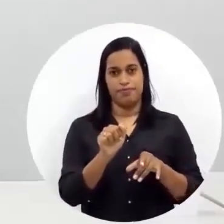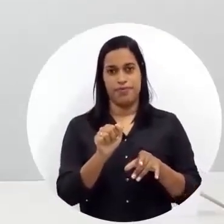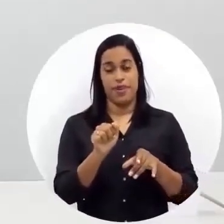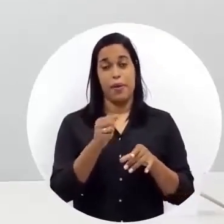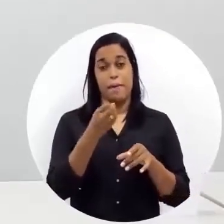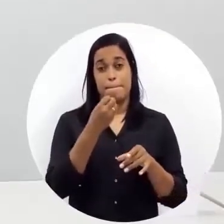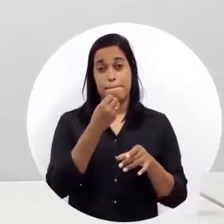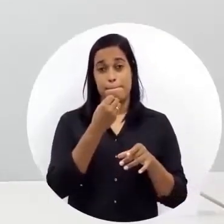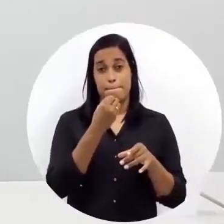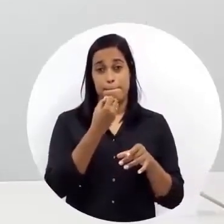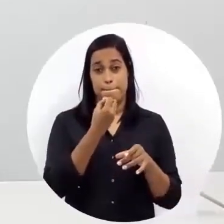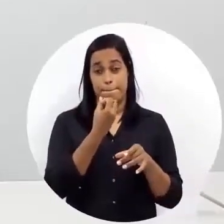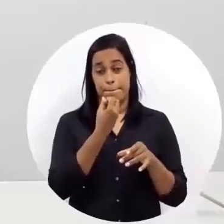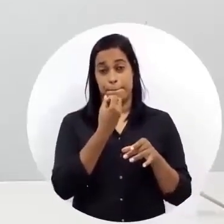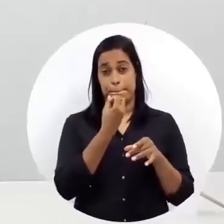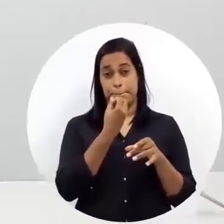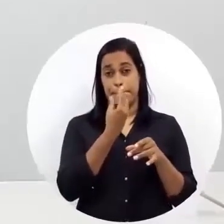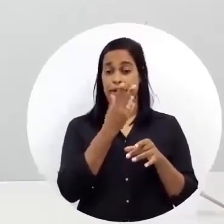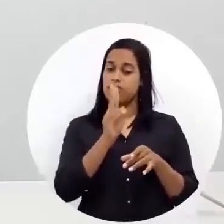ele sendo bem